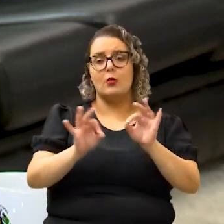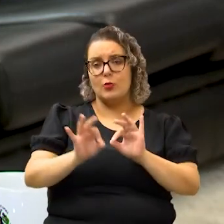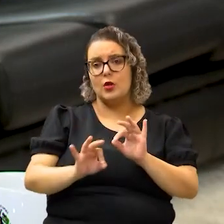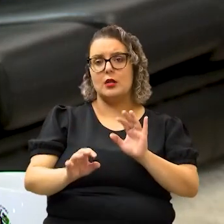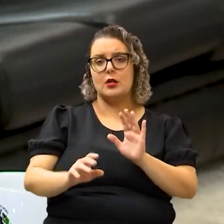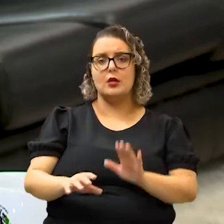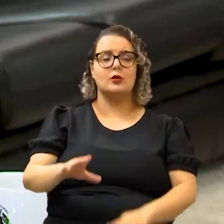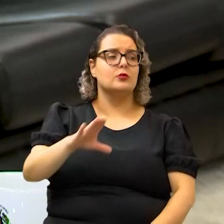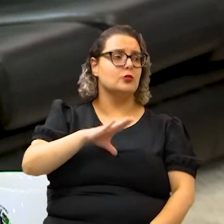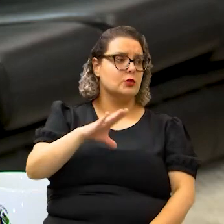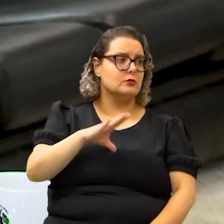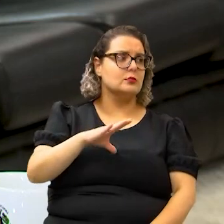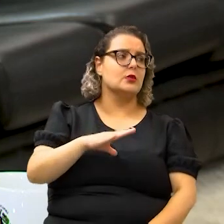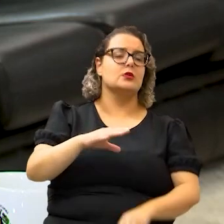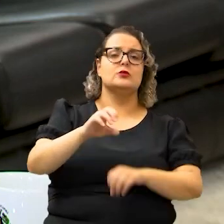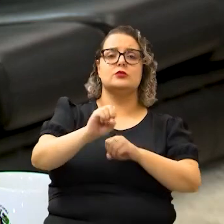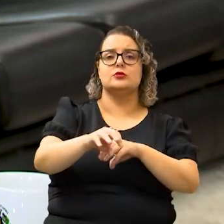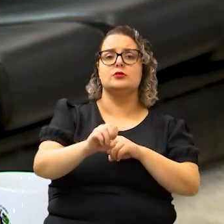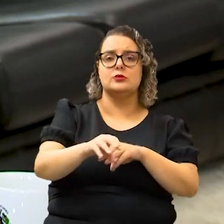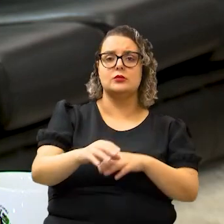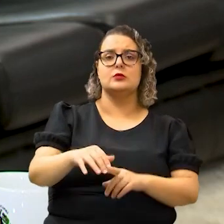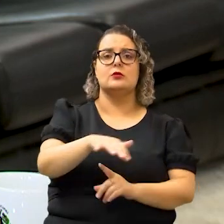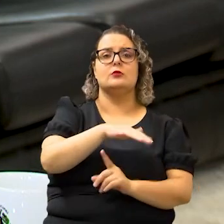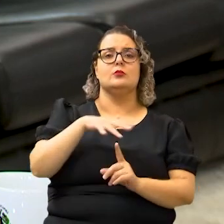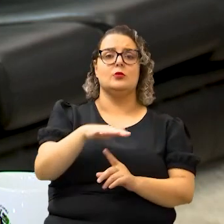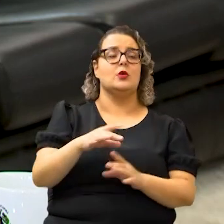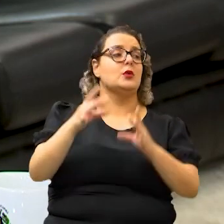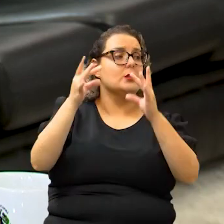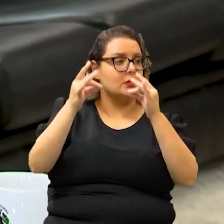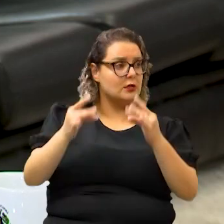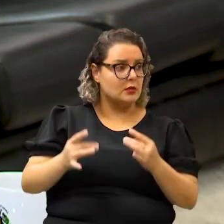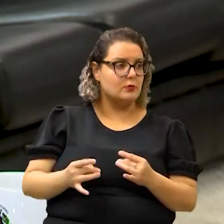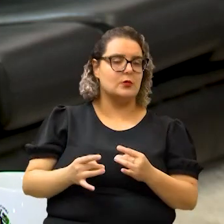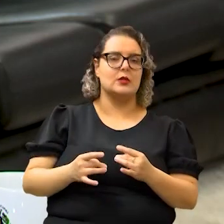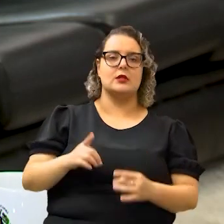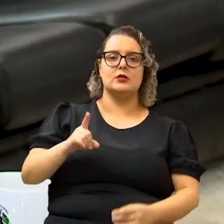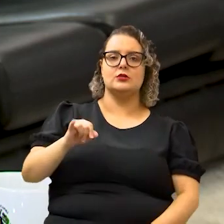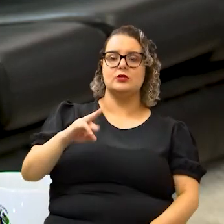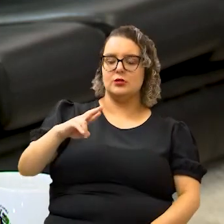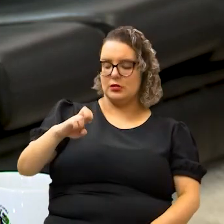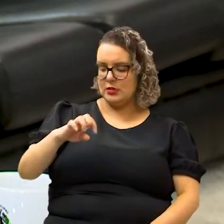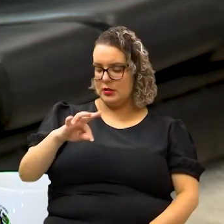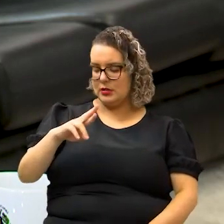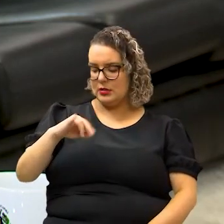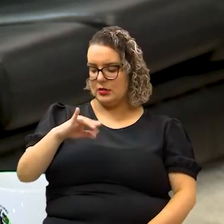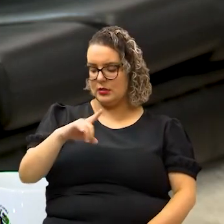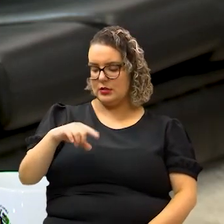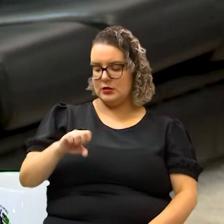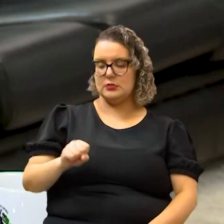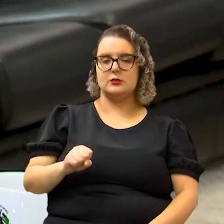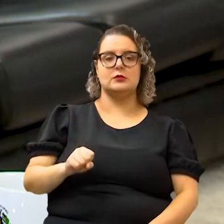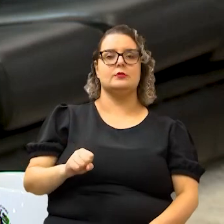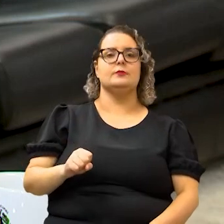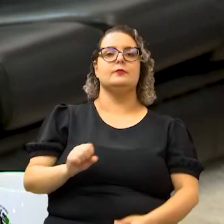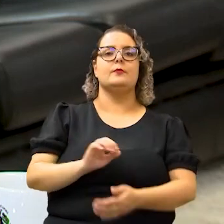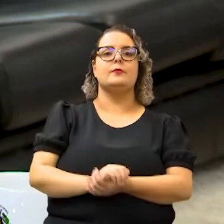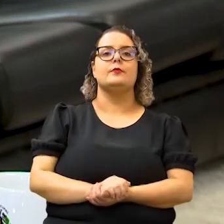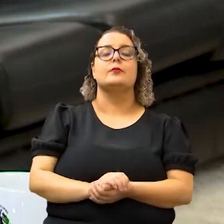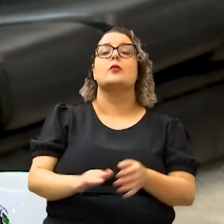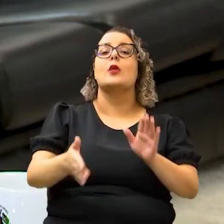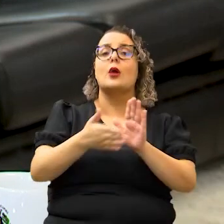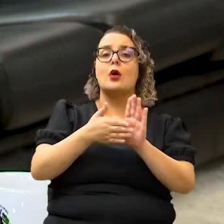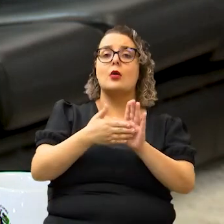aprovado por lei um Plano Municipal de Educação Ambiental, que materializa essas diretrizes. E a proposta